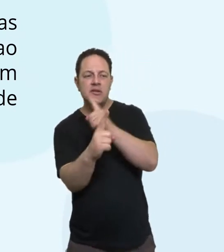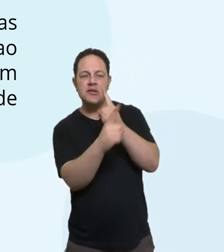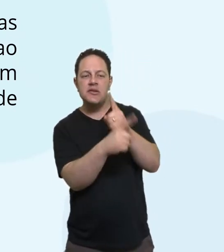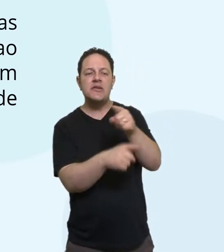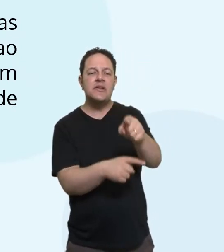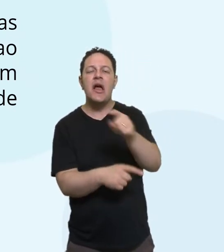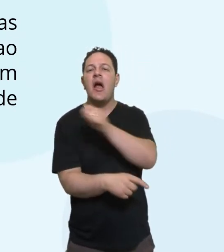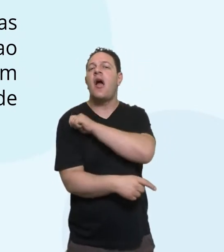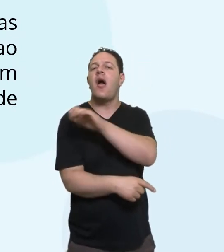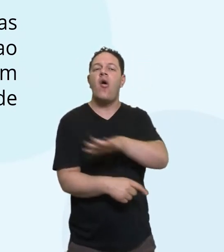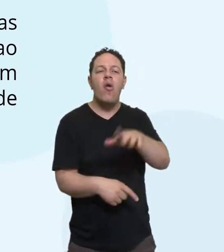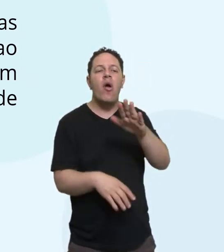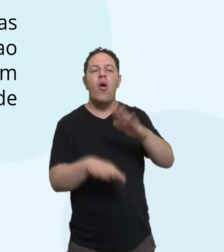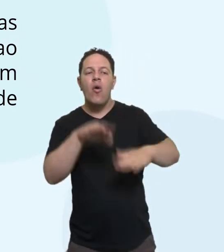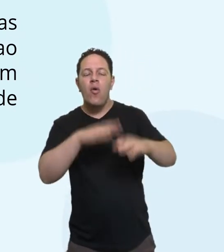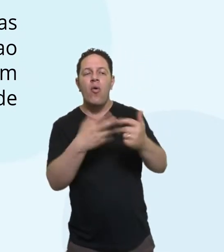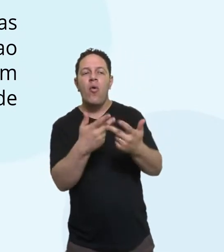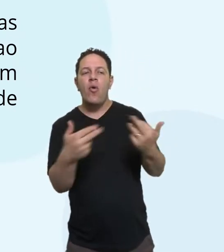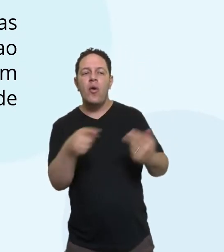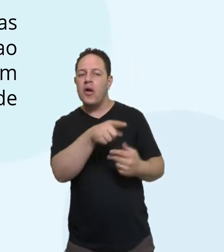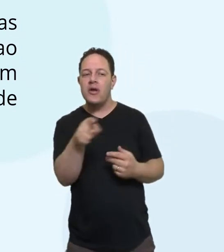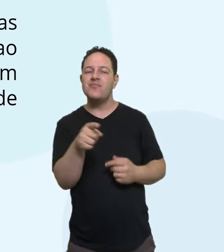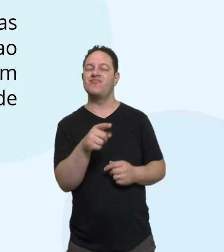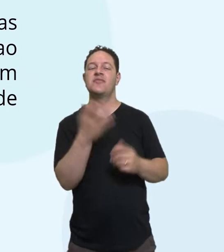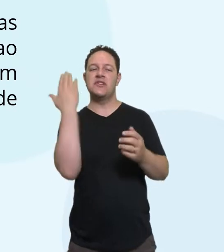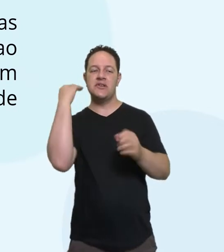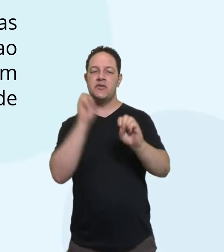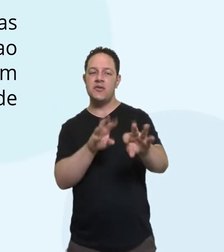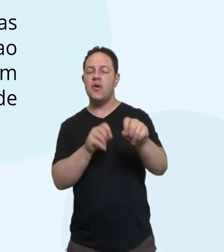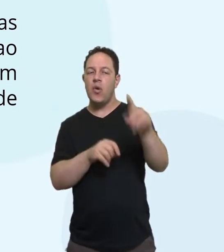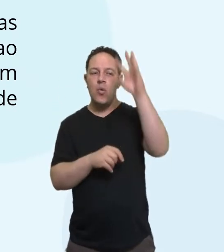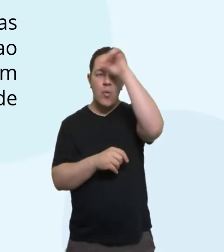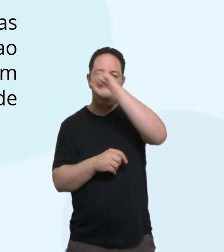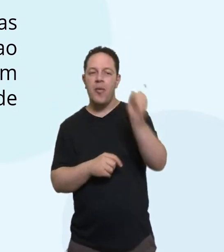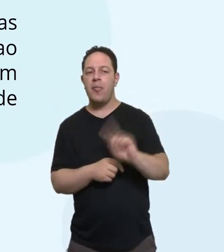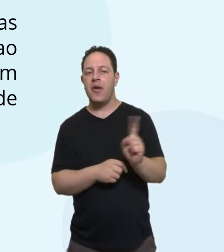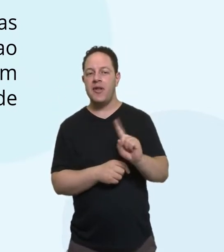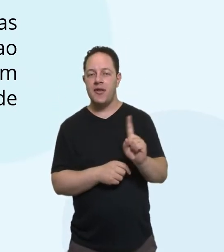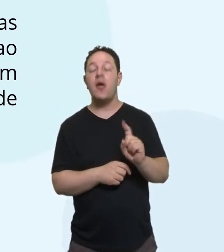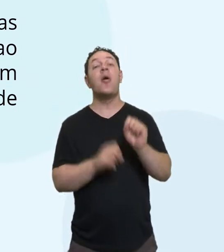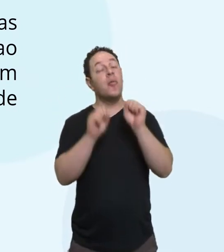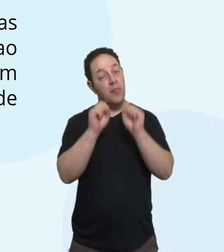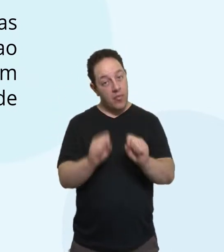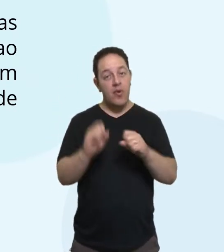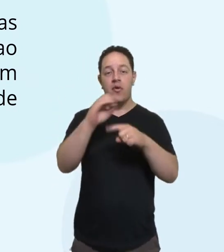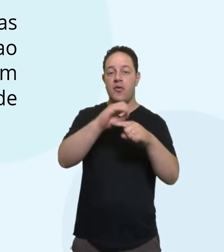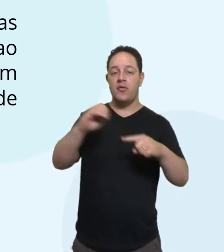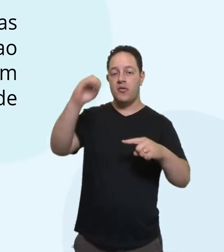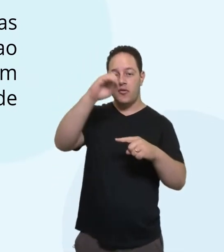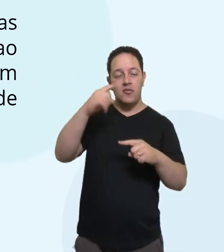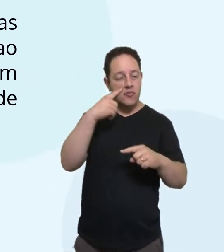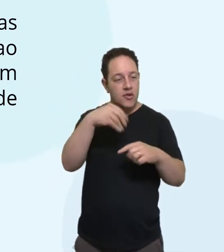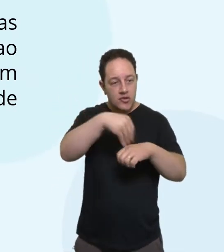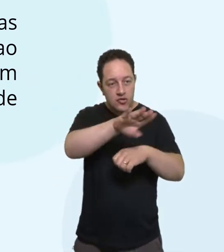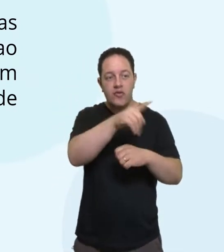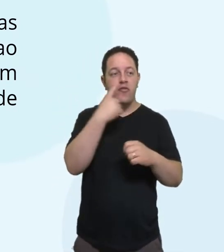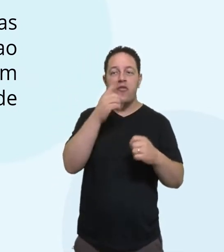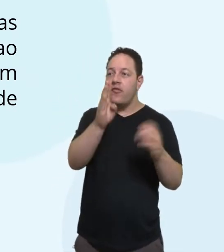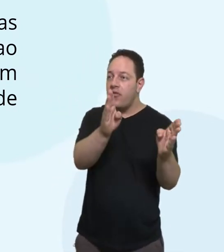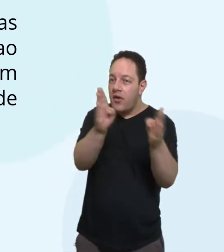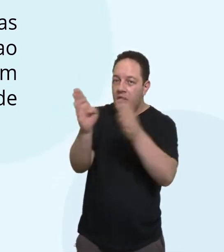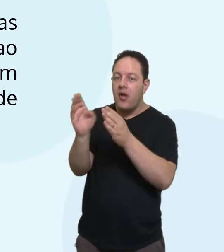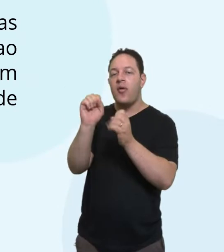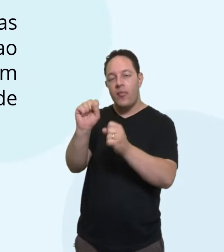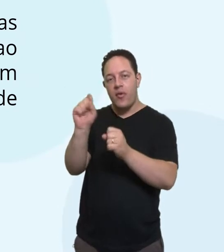que o aluno não desenvolveu e tenha aula lá no centro de mídias aí seria interessante por exemplo direcionar o aluno para assistir essa aula